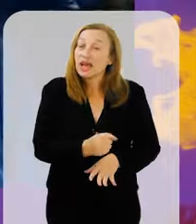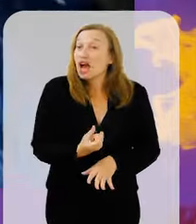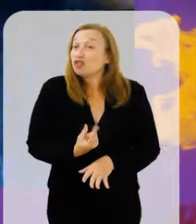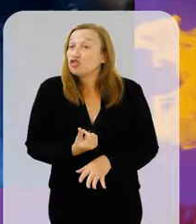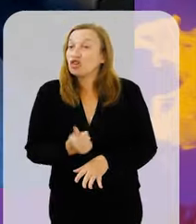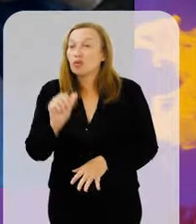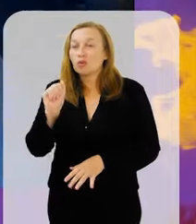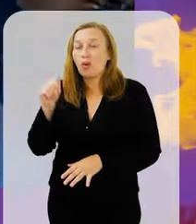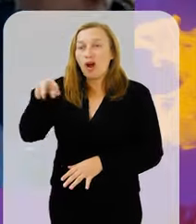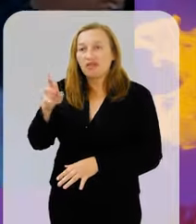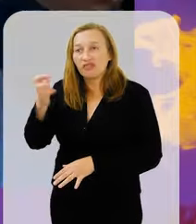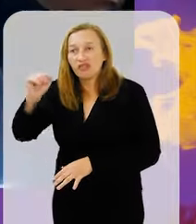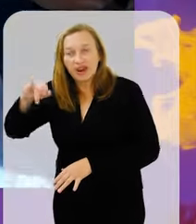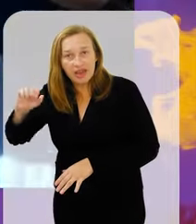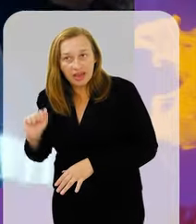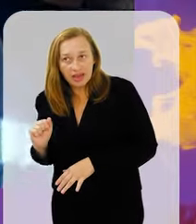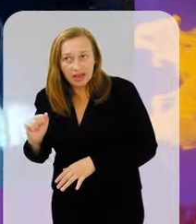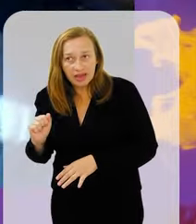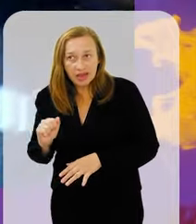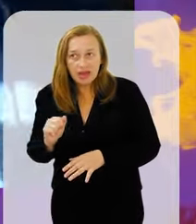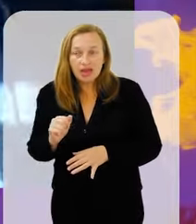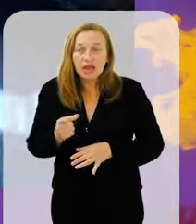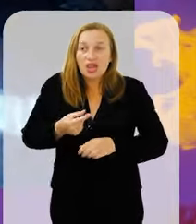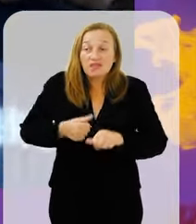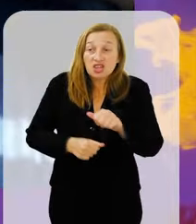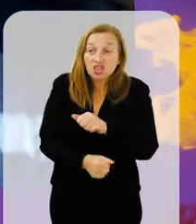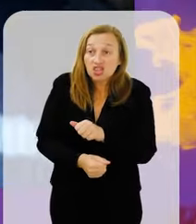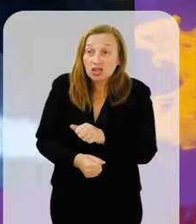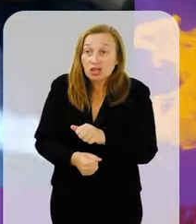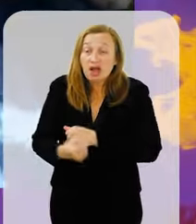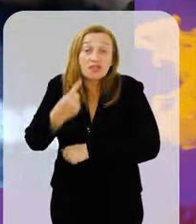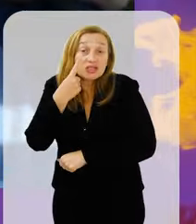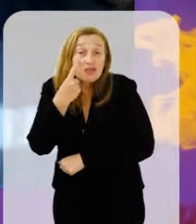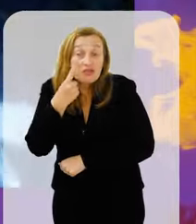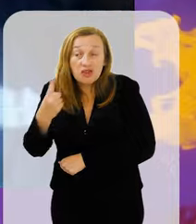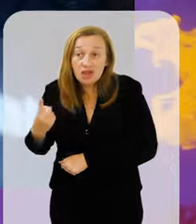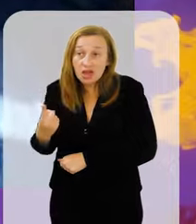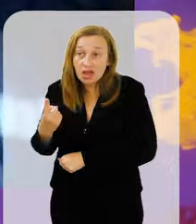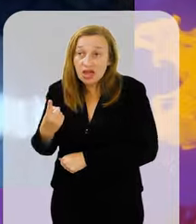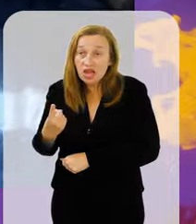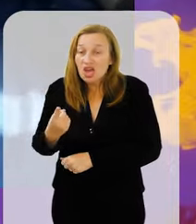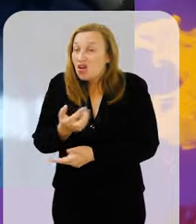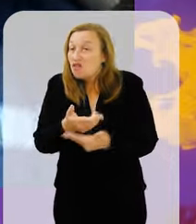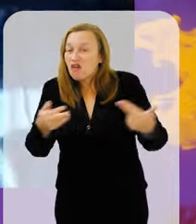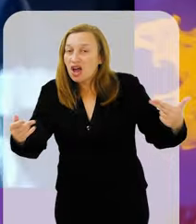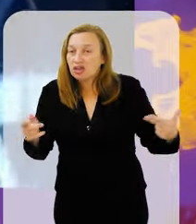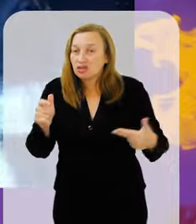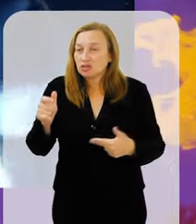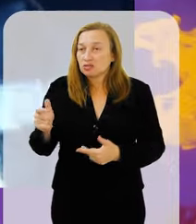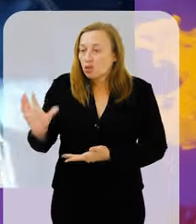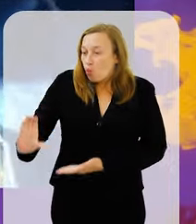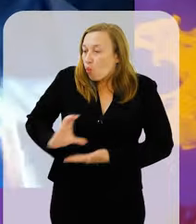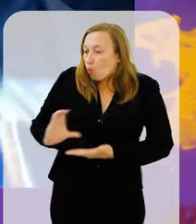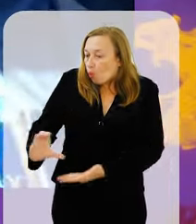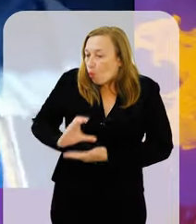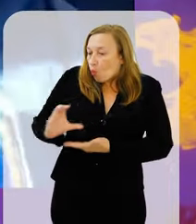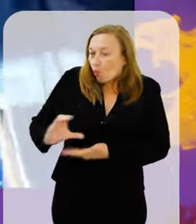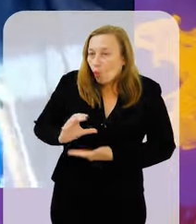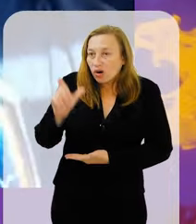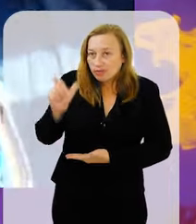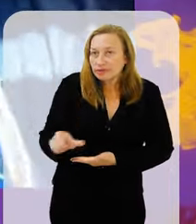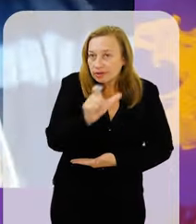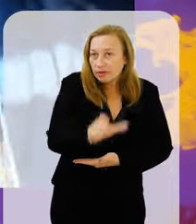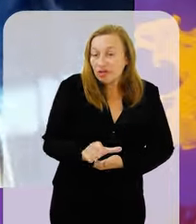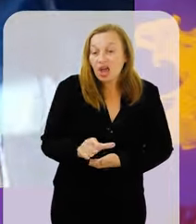o dinheiro do Andrei logo que entraram, fizeram o dinheiro do Andrei movimentar. Aí você vê um monte aí que parece que se beneficiou com isso aí. Aí os